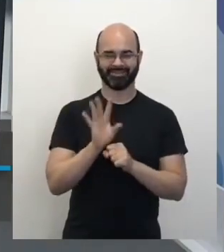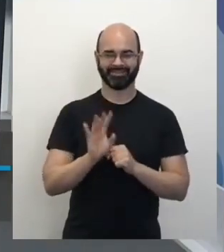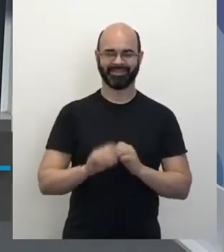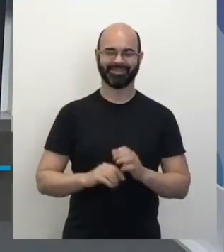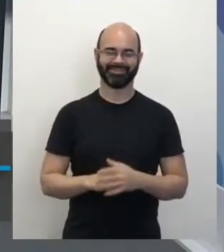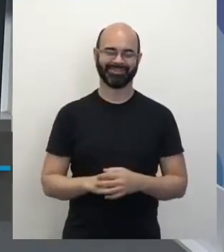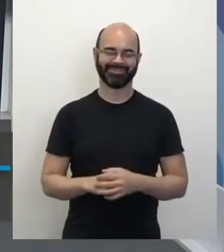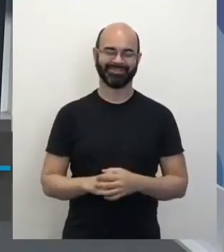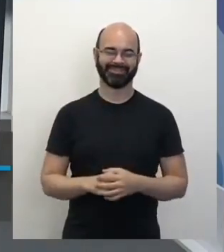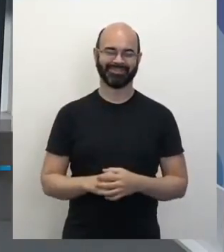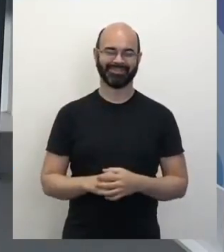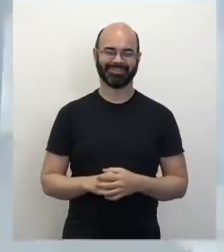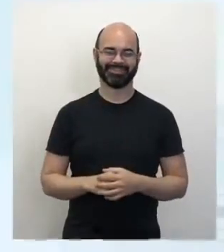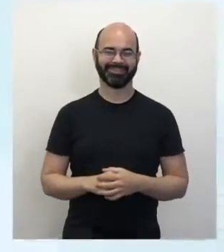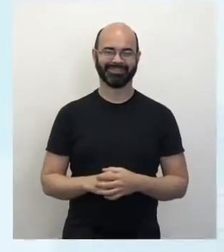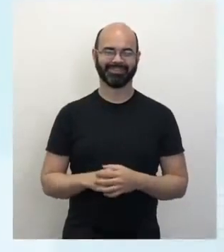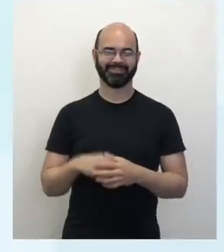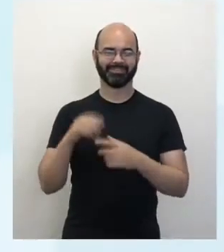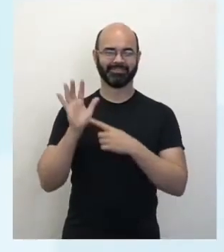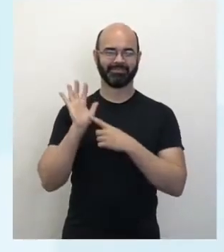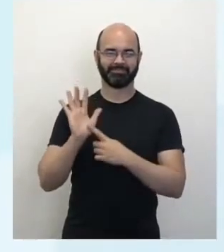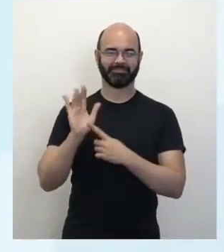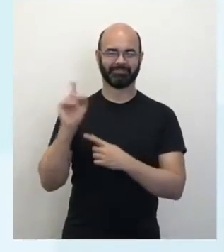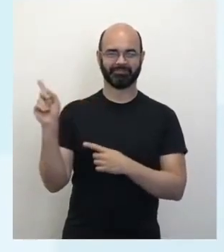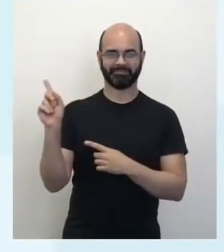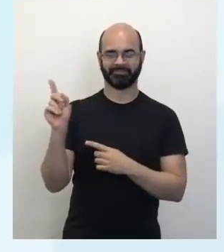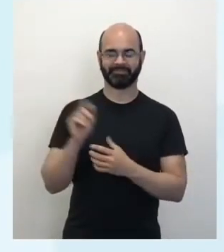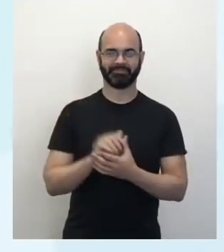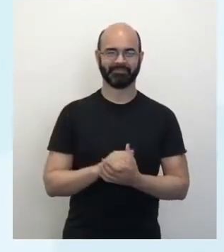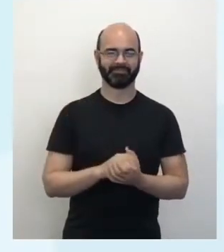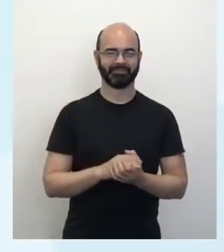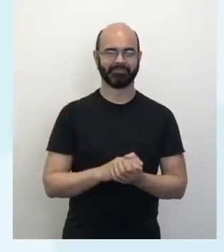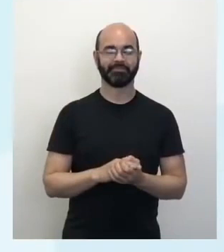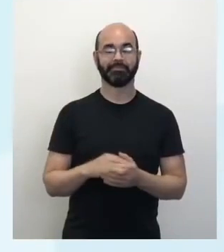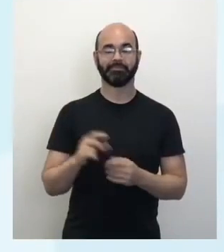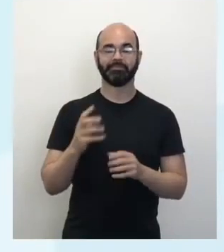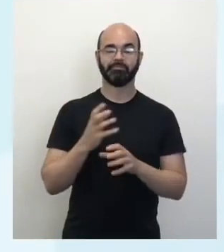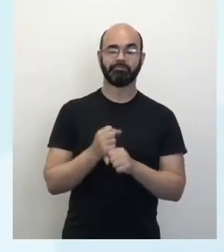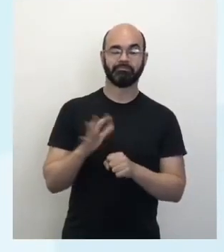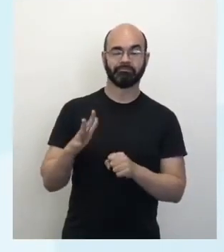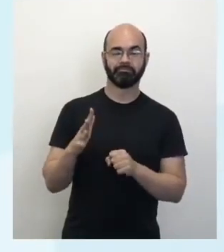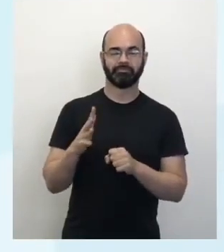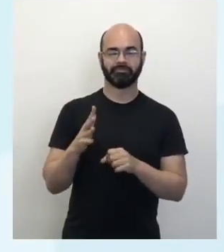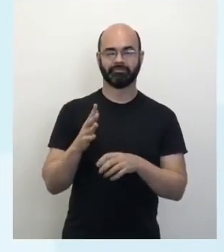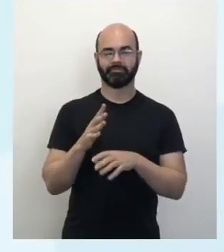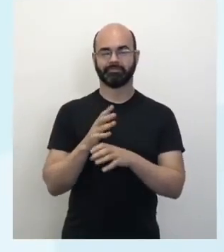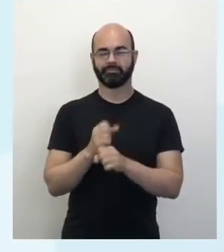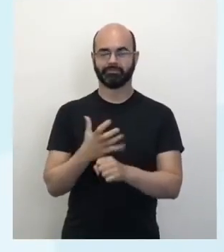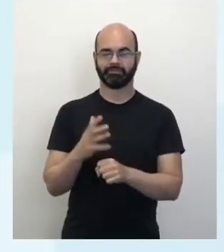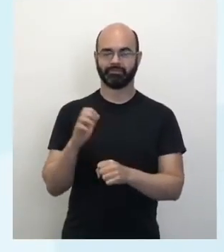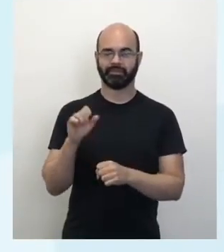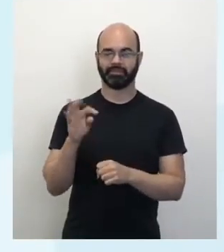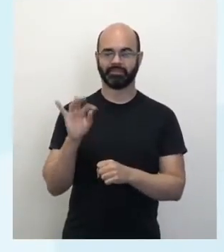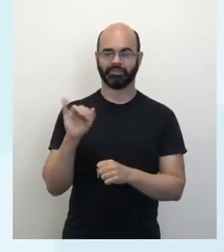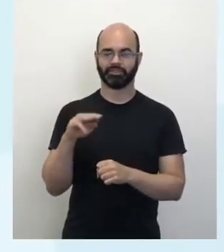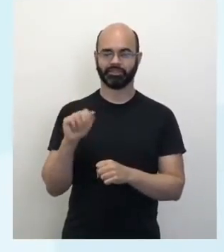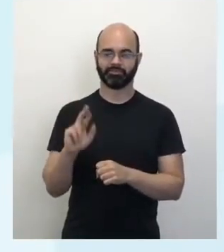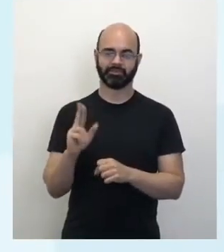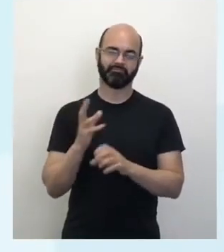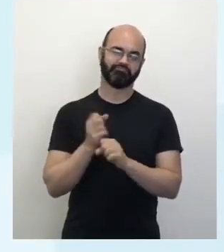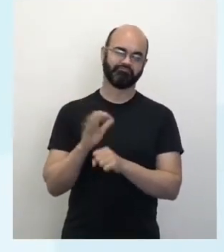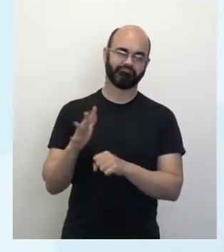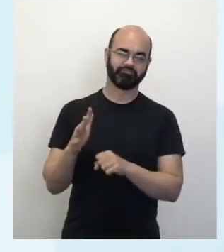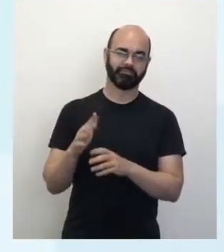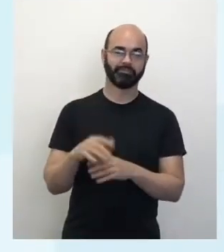pôr na telinha para eles, então, que a ideia de estimar, né, que nós vamos chegar, que eu comentei aí com vocês, é isso que eu coloquei. Então,